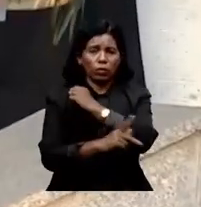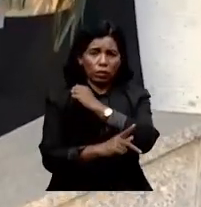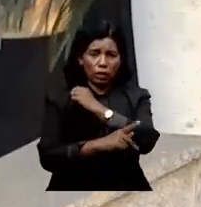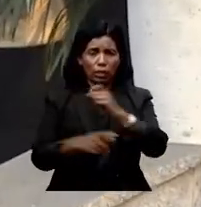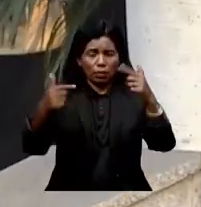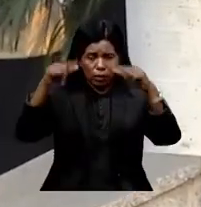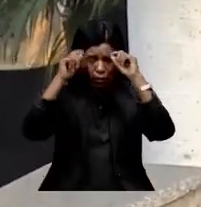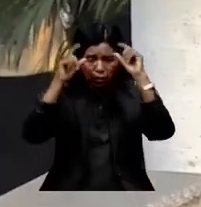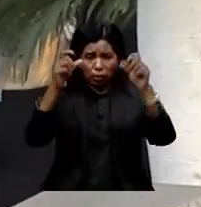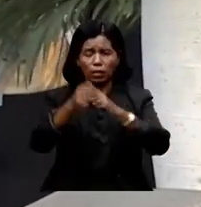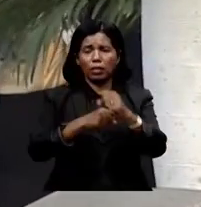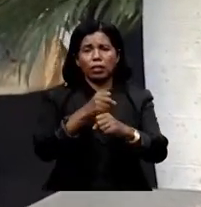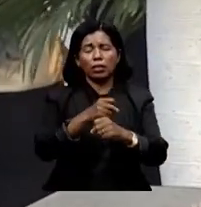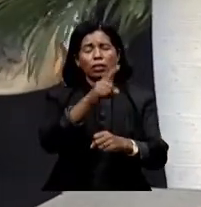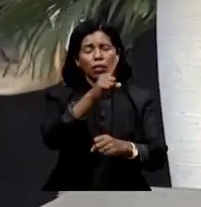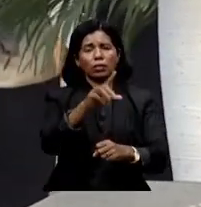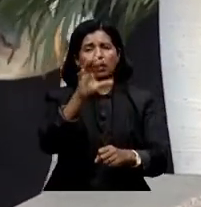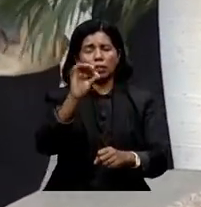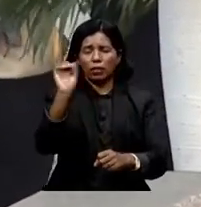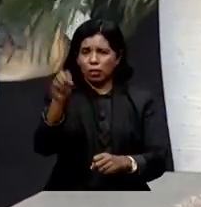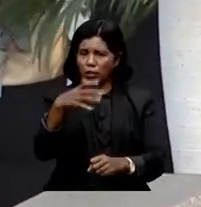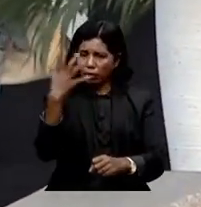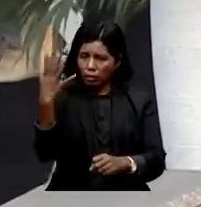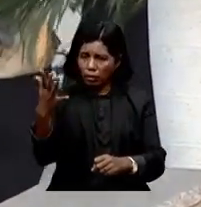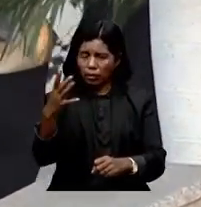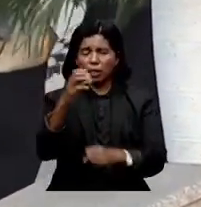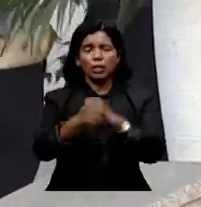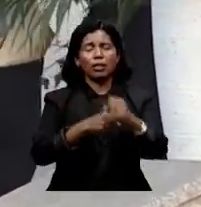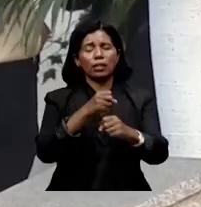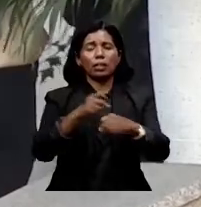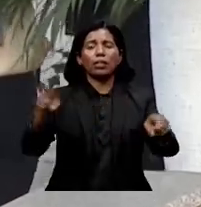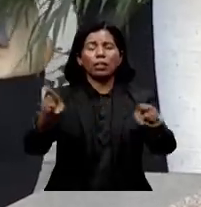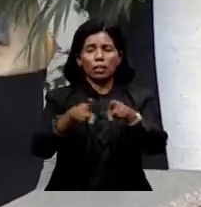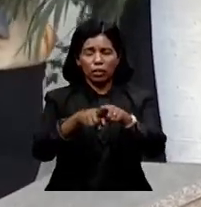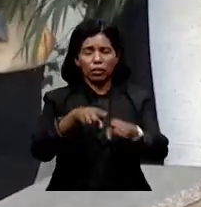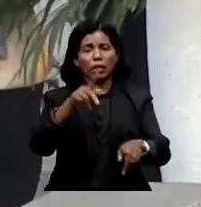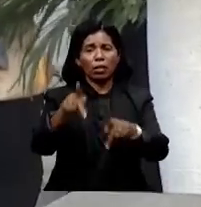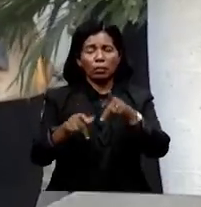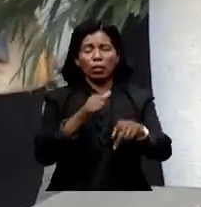Tinan reunida a Tus Lima, Sanul Reson Lima, no Iatinan Hanessan, missionário